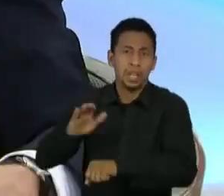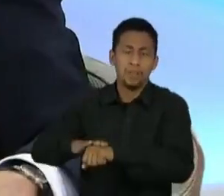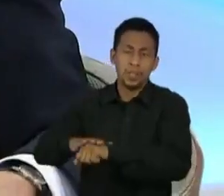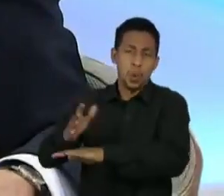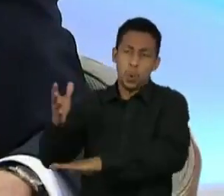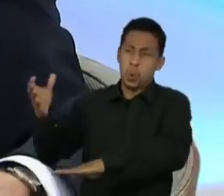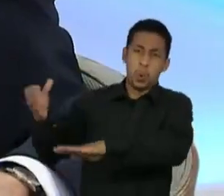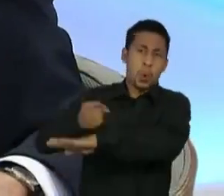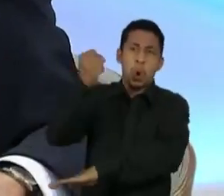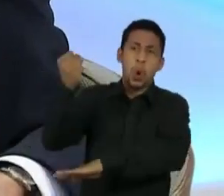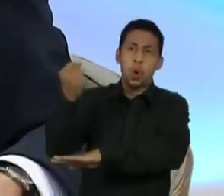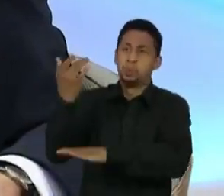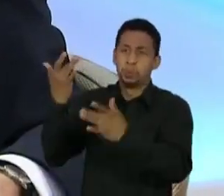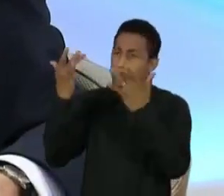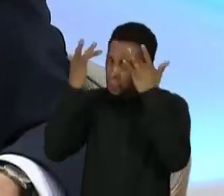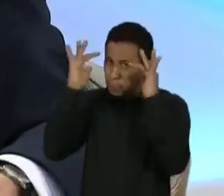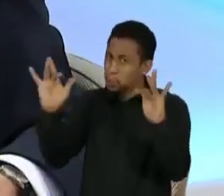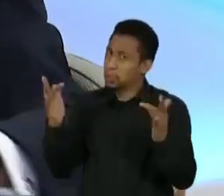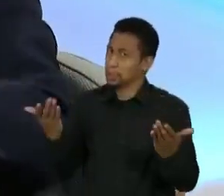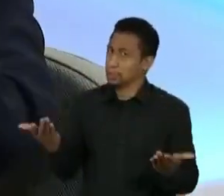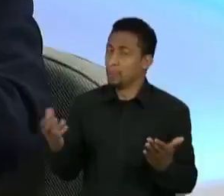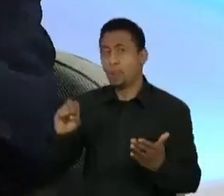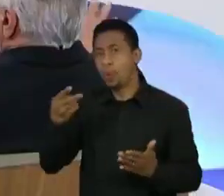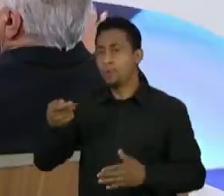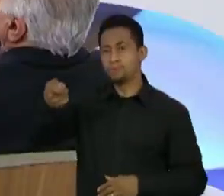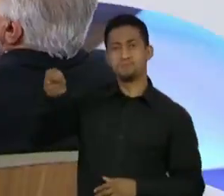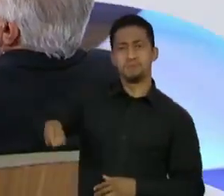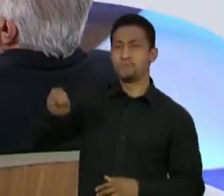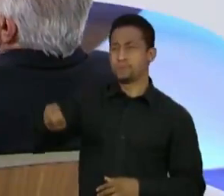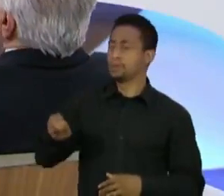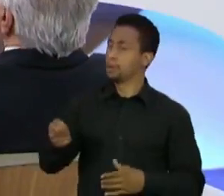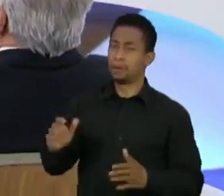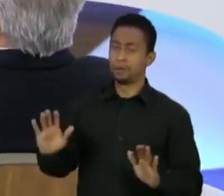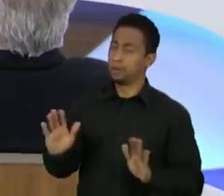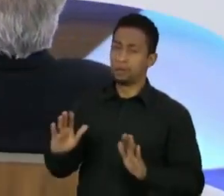golpe no passado, ou um sistema autoritário, tira da frente, ele não consegue.